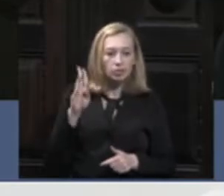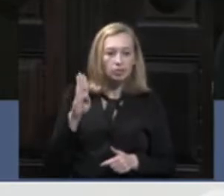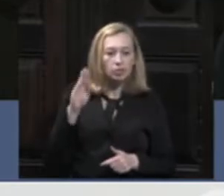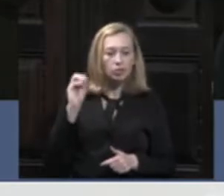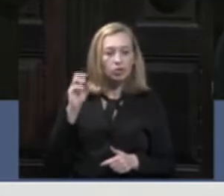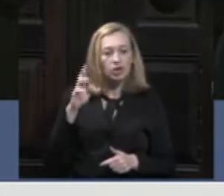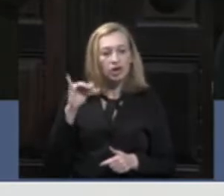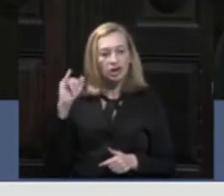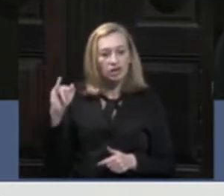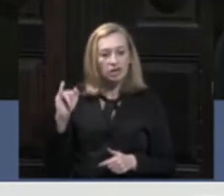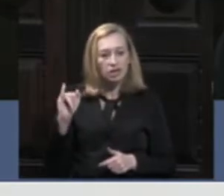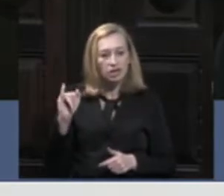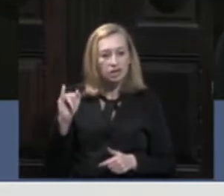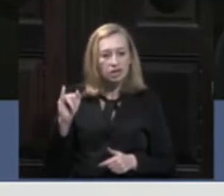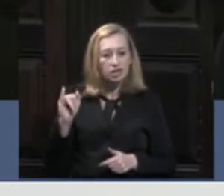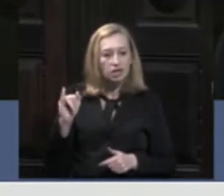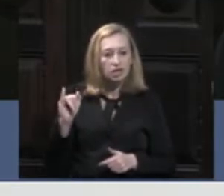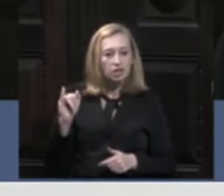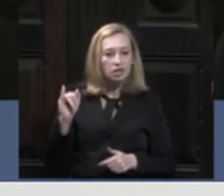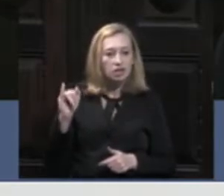com aquela famosa